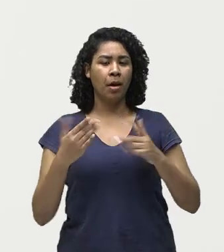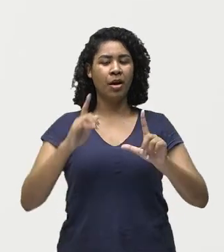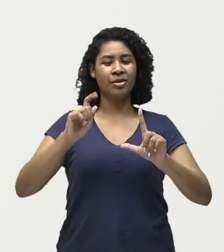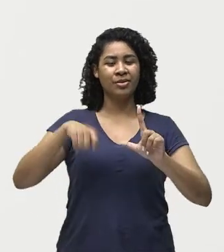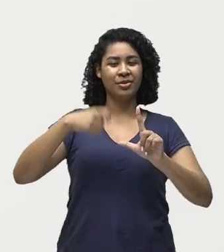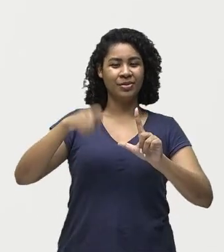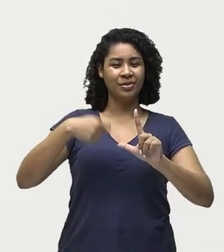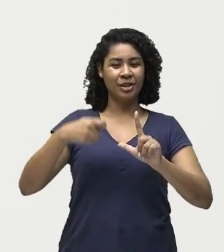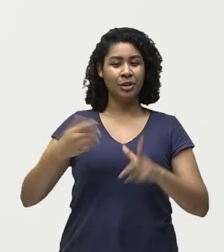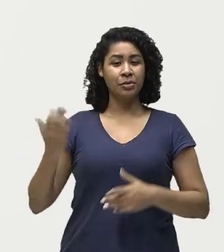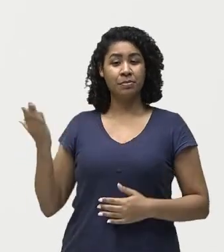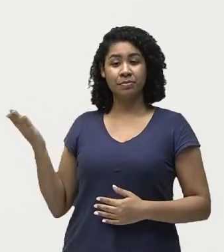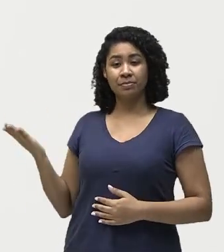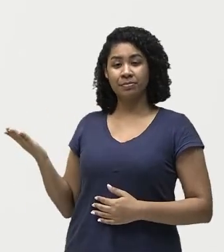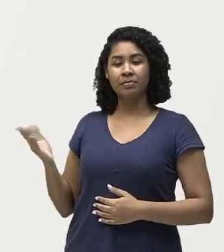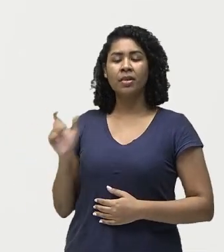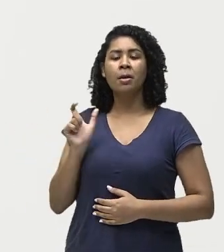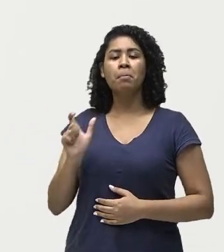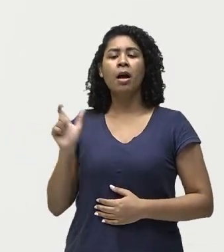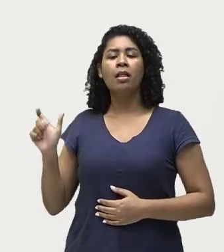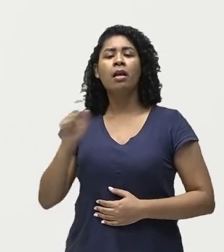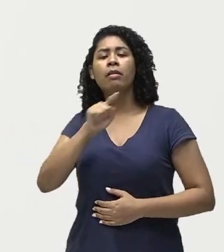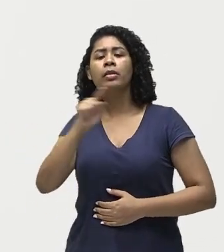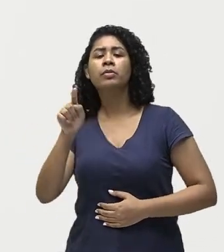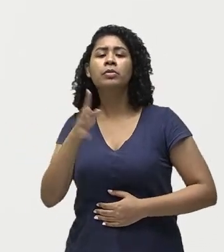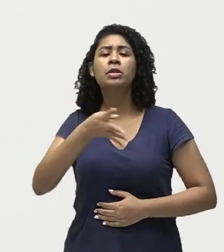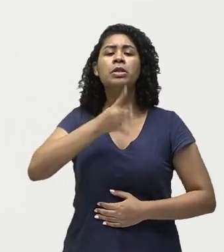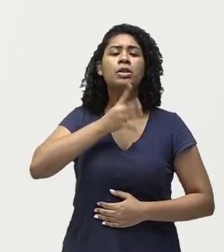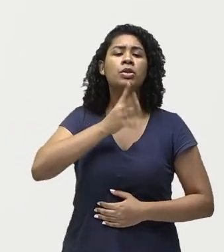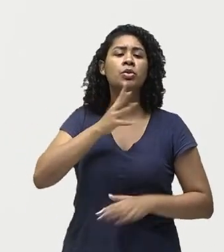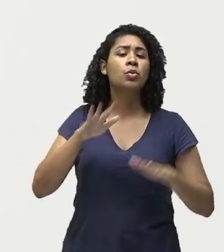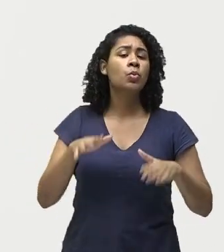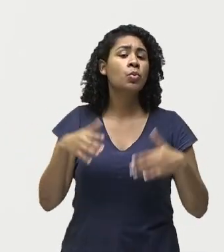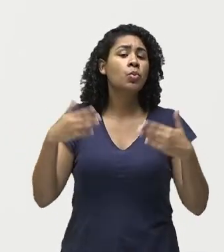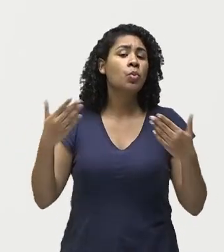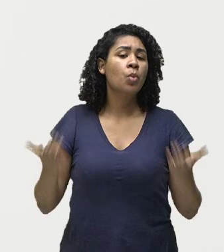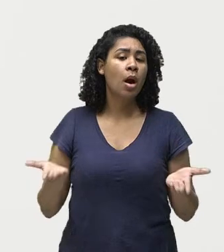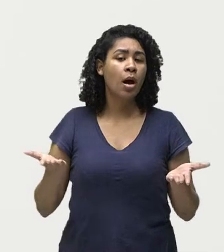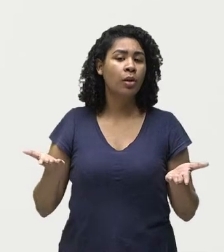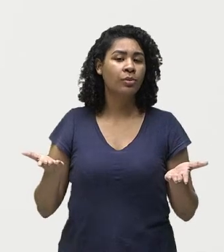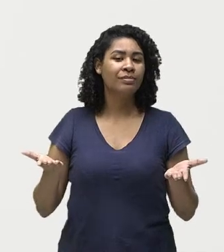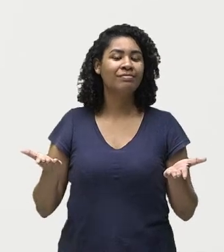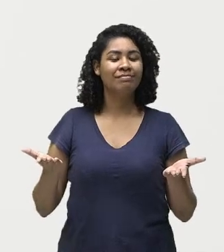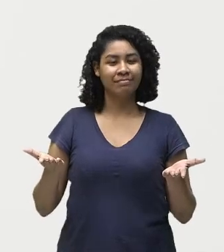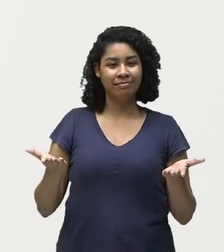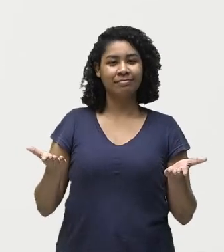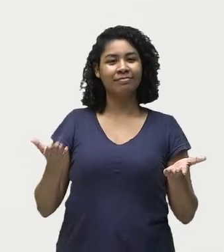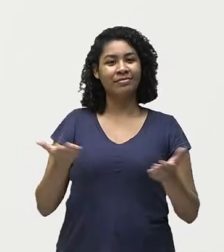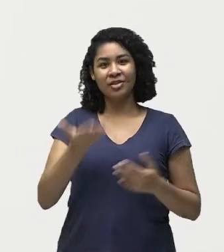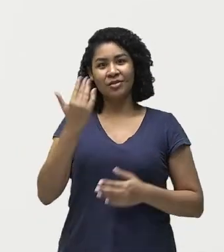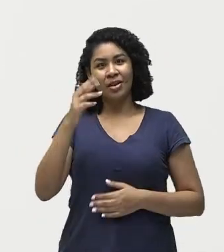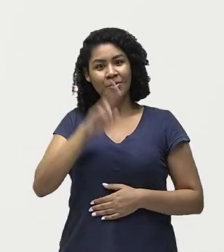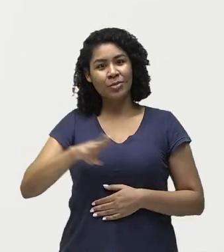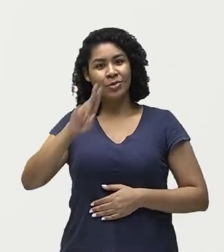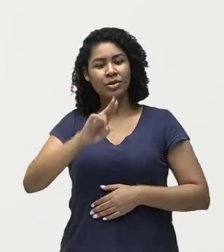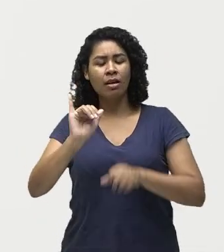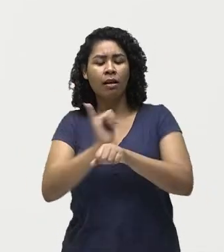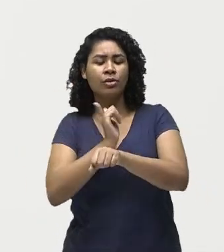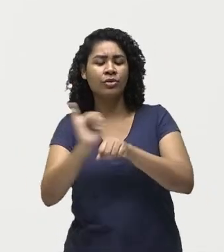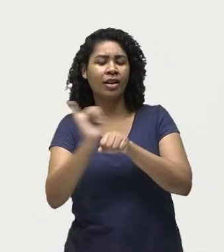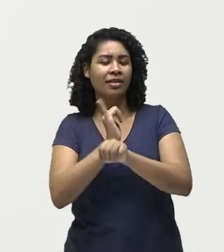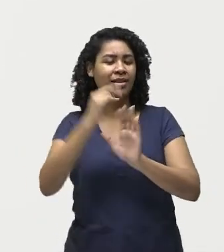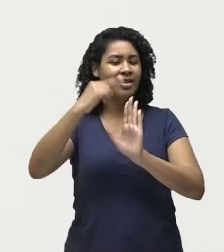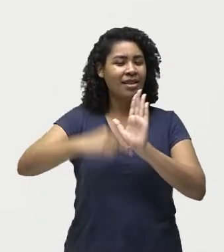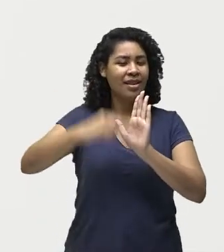são as palavrinhas aí que a gente já conhece? Vamos exercitar bastante, né, as nossas estratégias de leitura. Olha só, eu